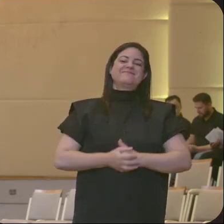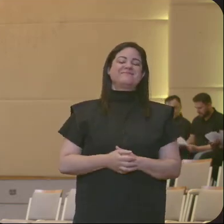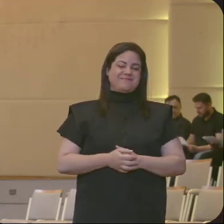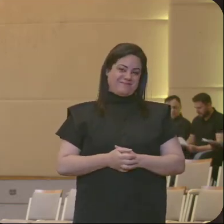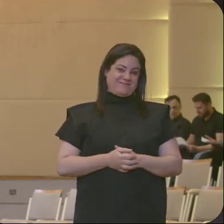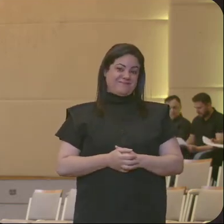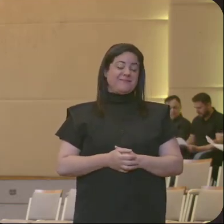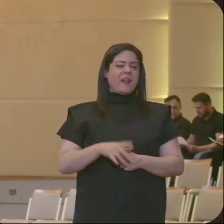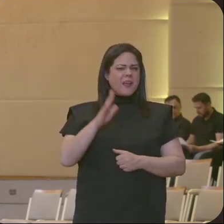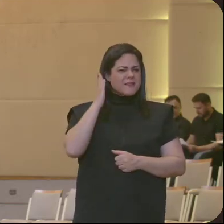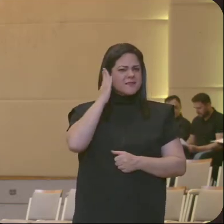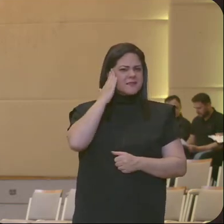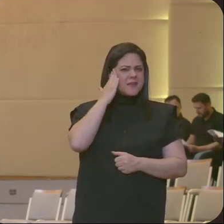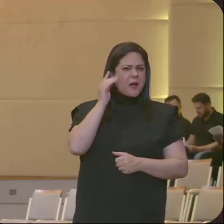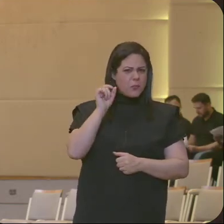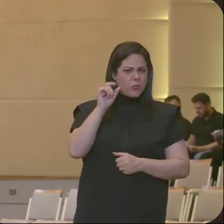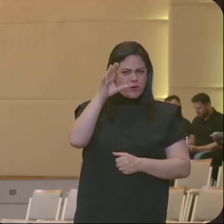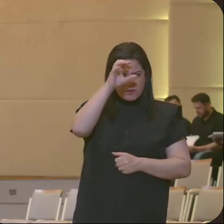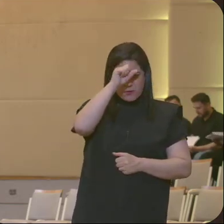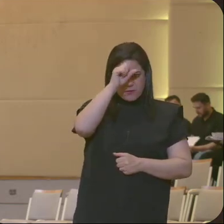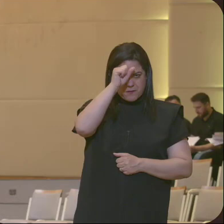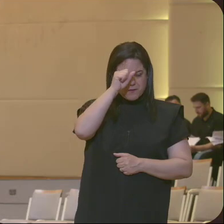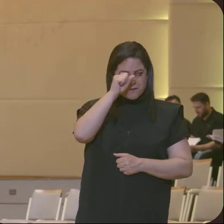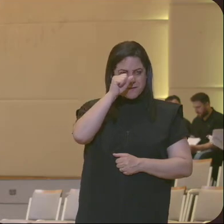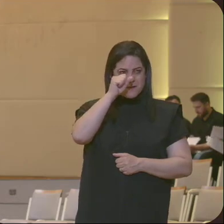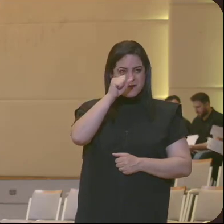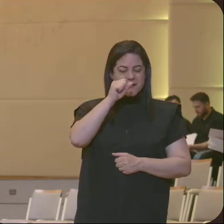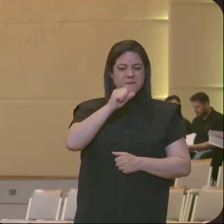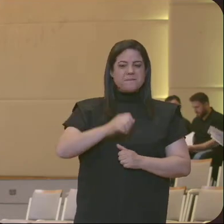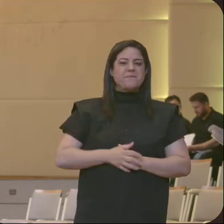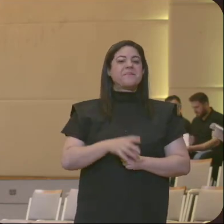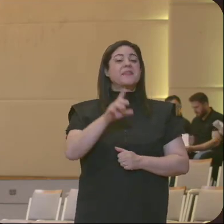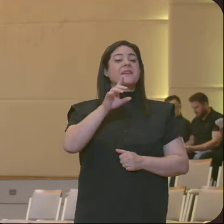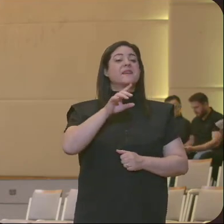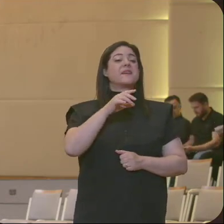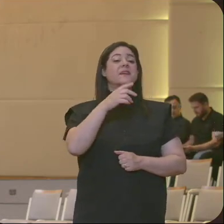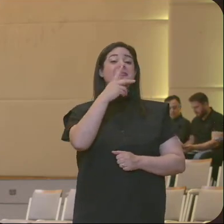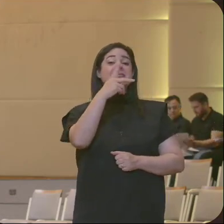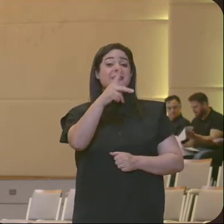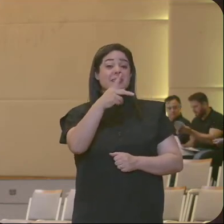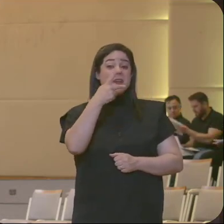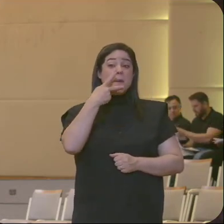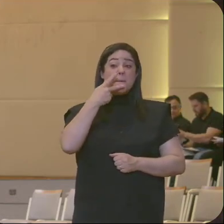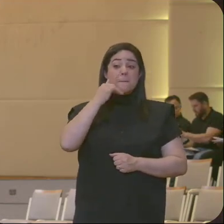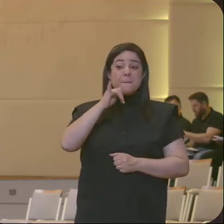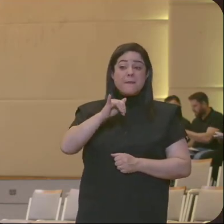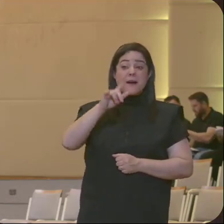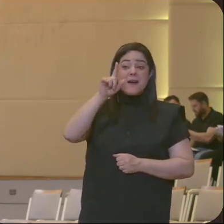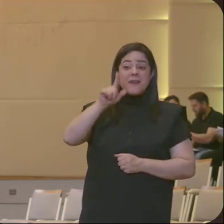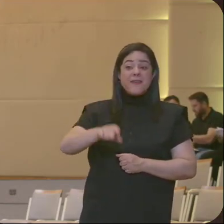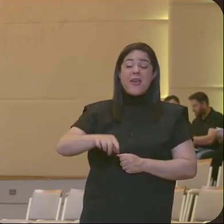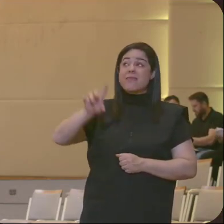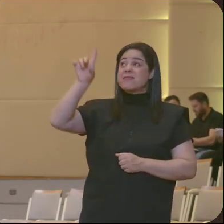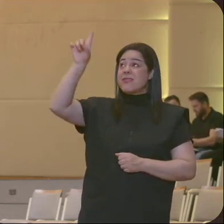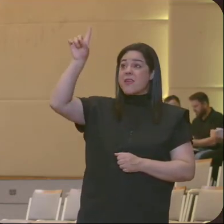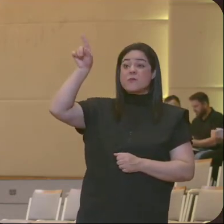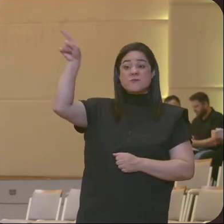Sabe o que eu aprendo com isso muitas vezes? Querido, teu pai é o piloto.